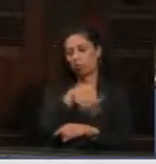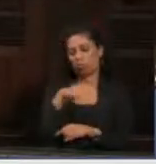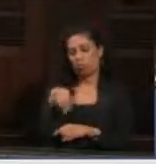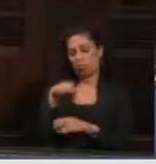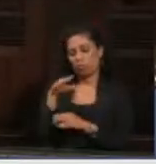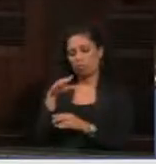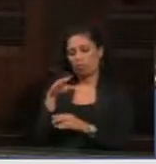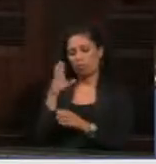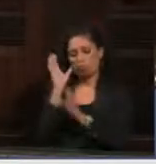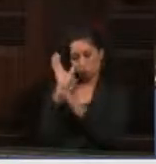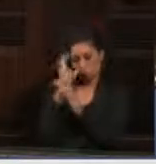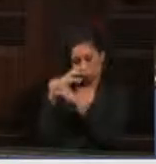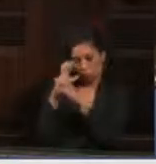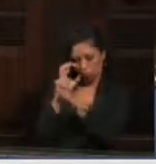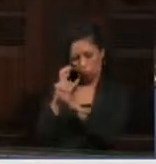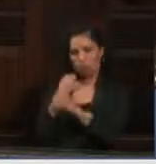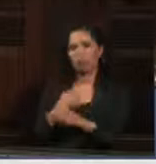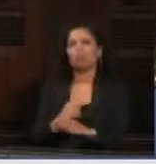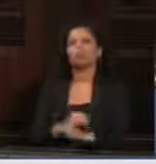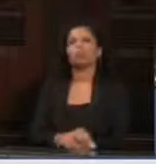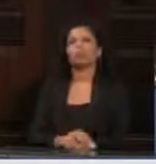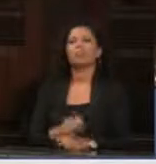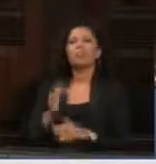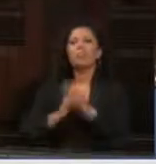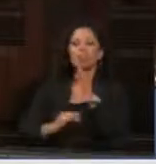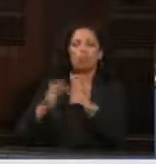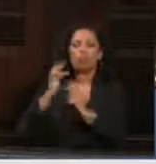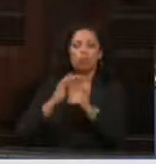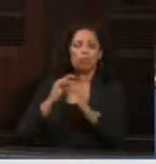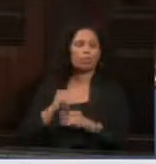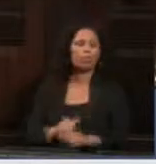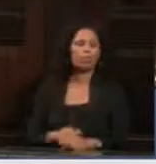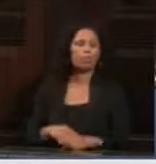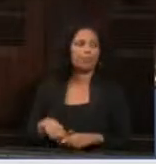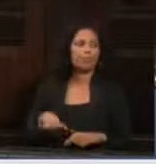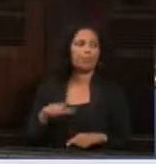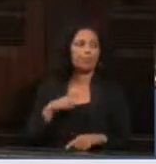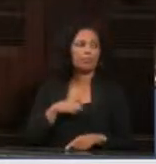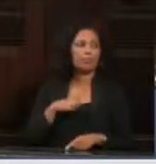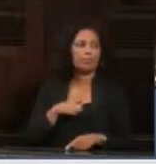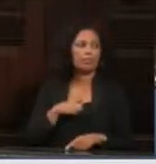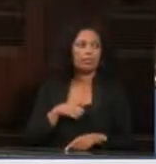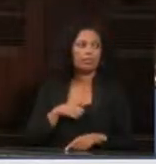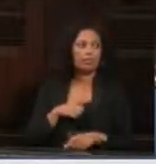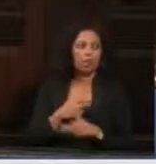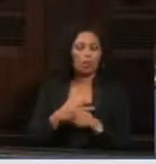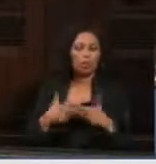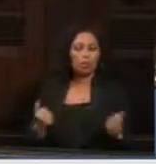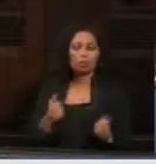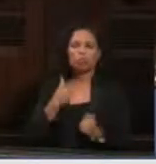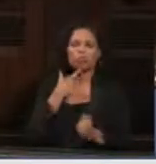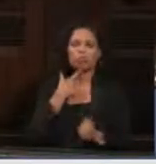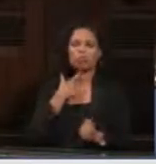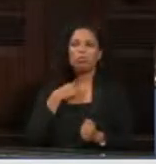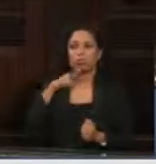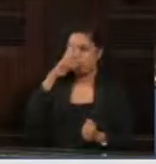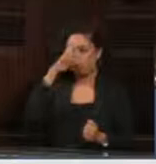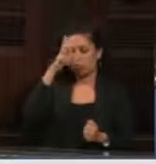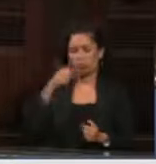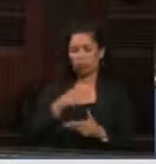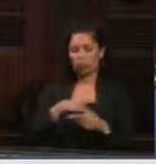estamos nesta comissão de ciência e tecnologia que tem algumas ambições e algumas